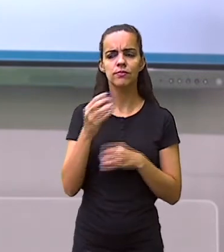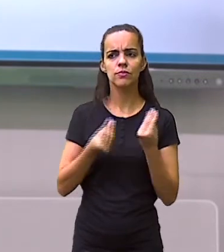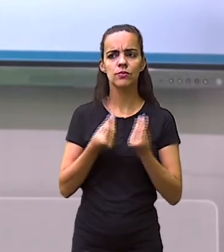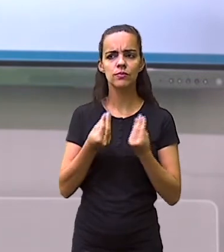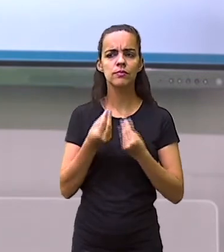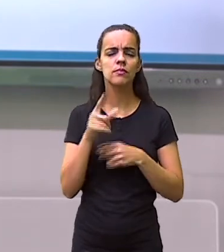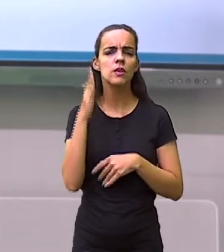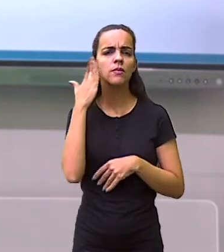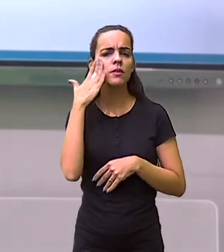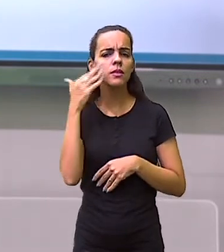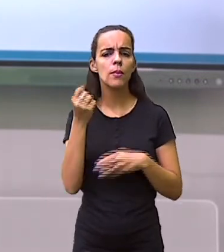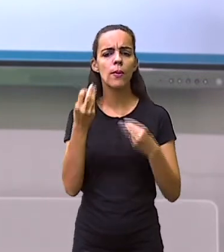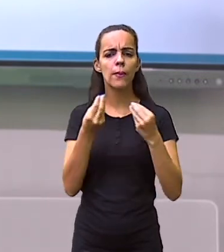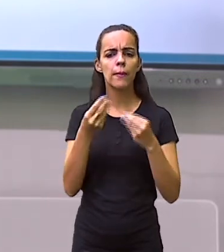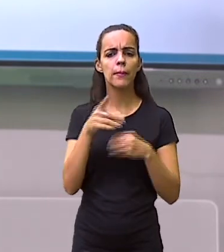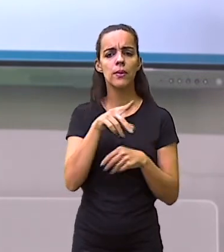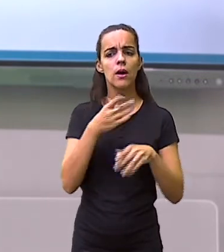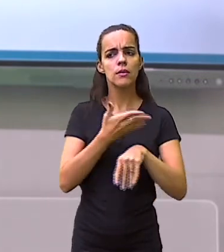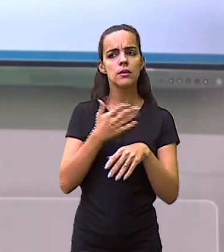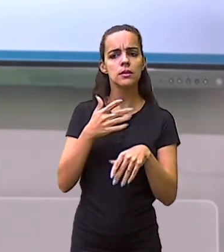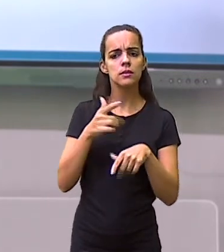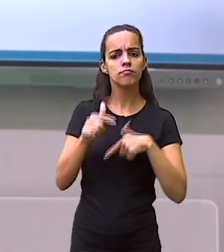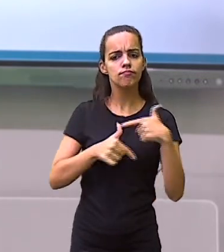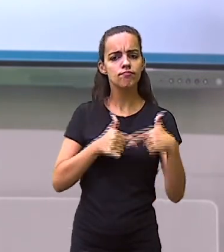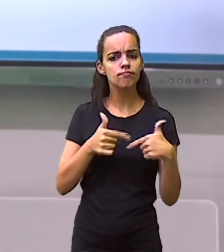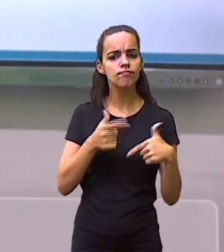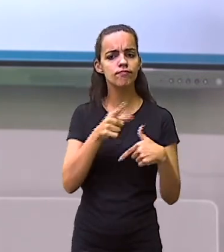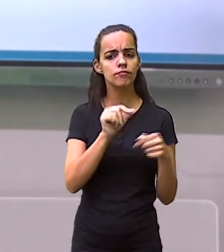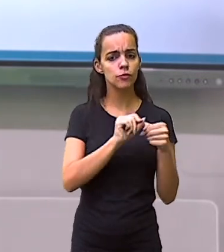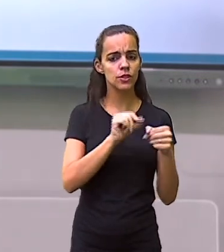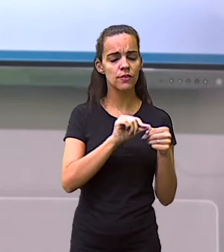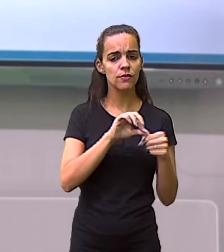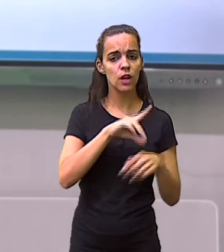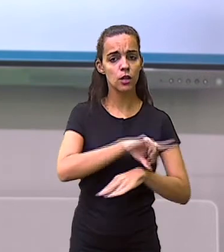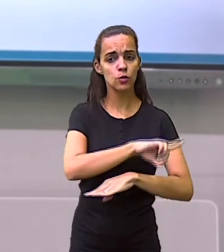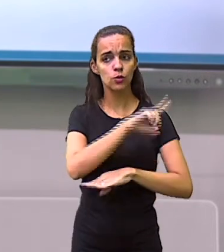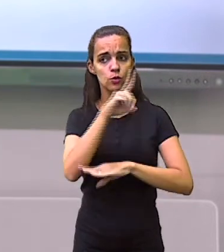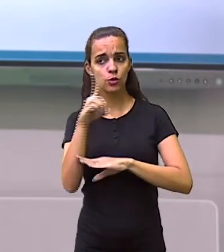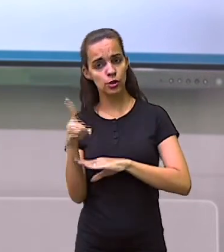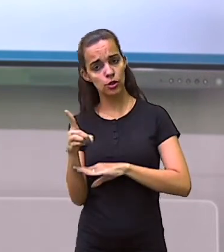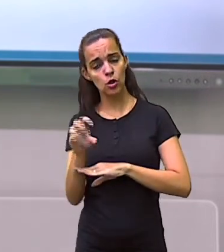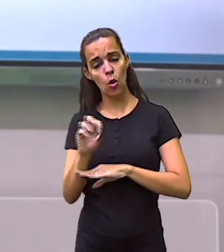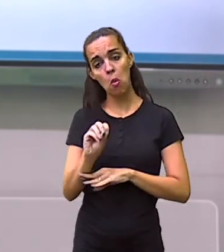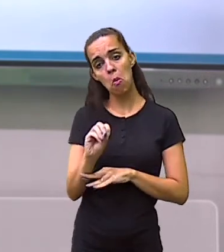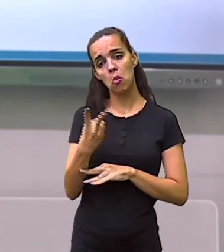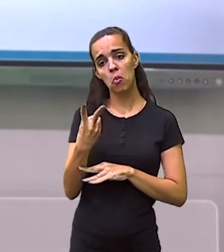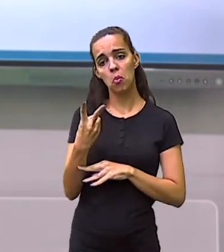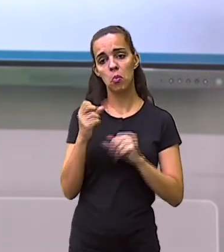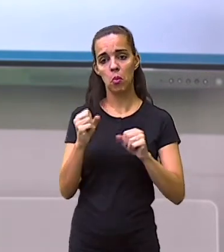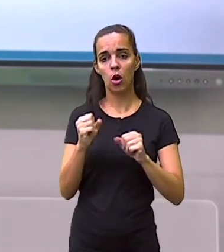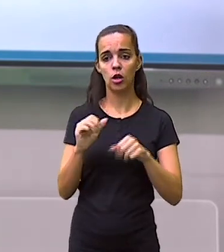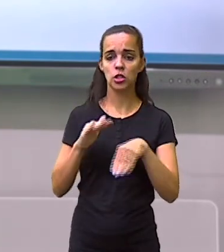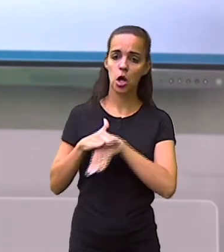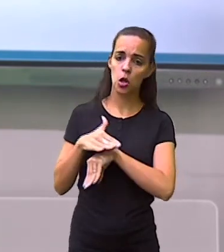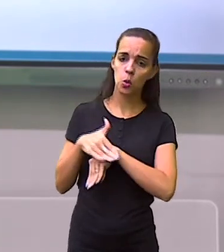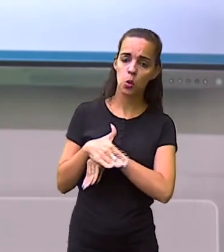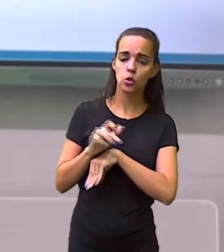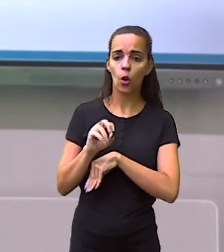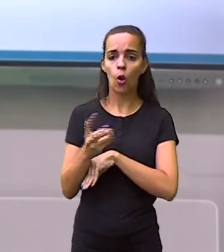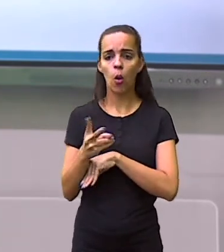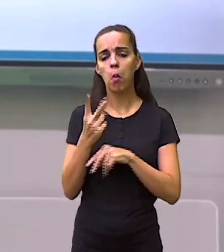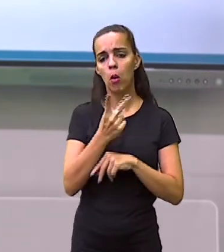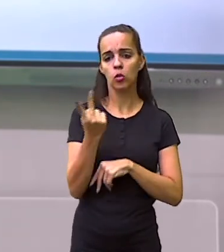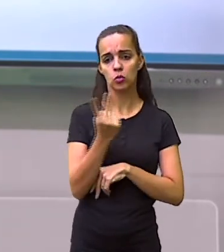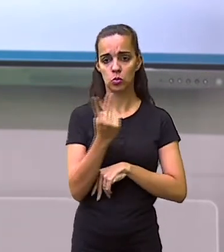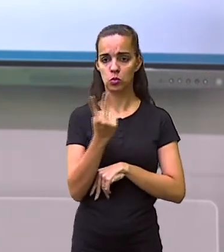sobre quais atividades você realiza ao longo do dia, quais você realiza à noite ou em ambos